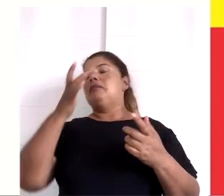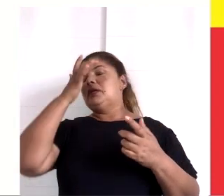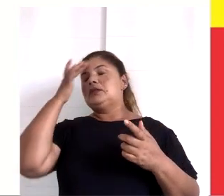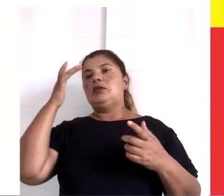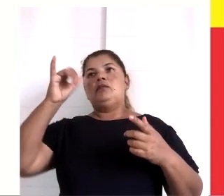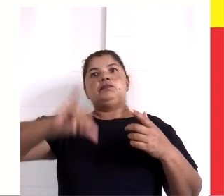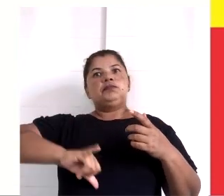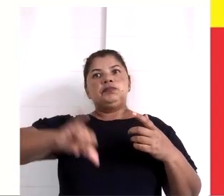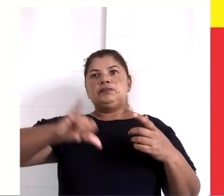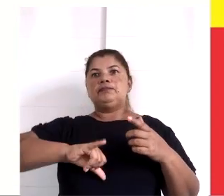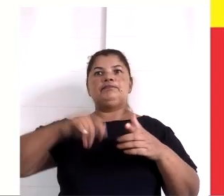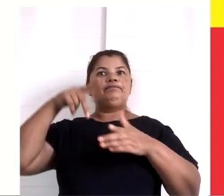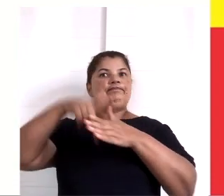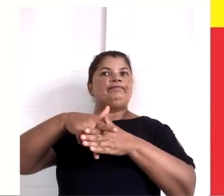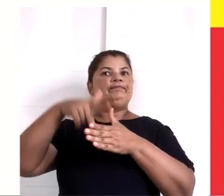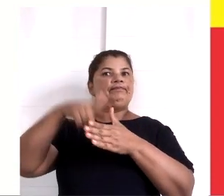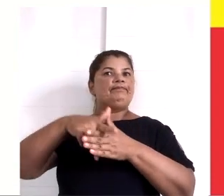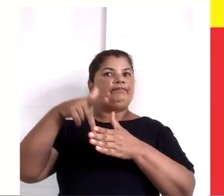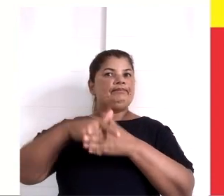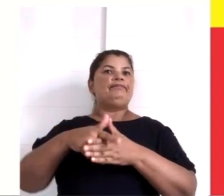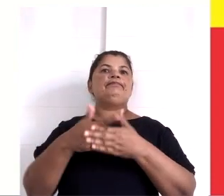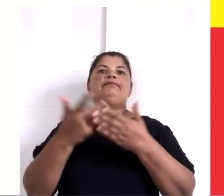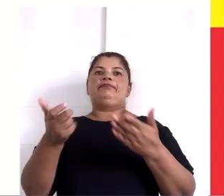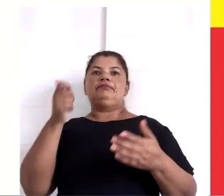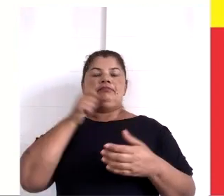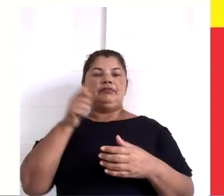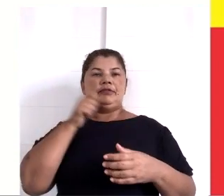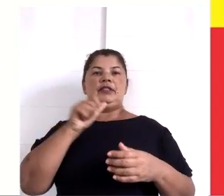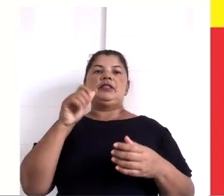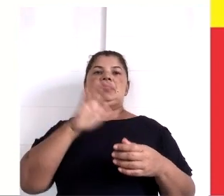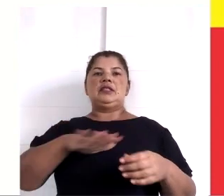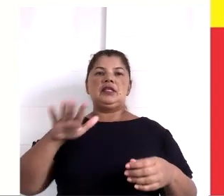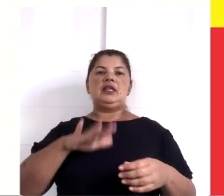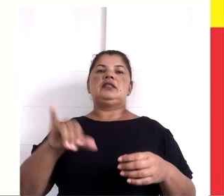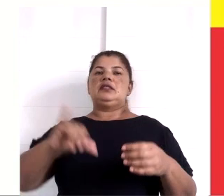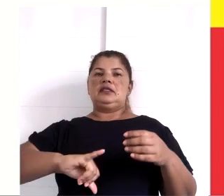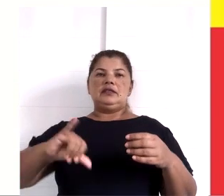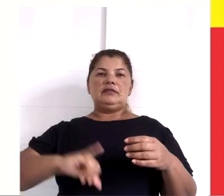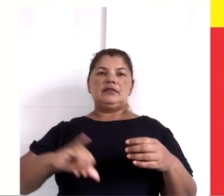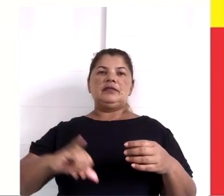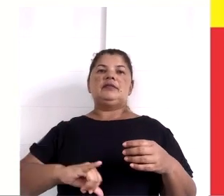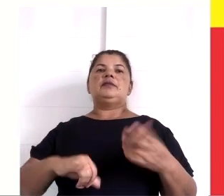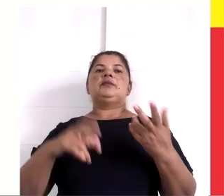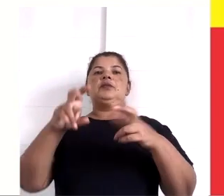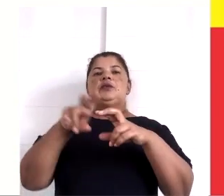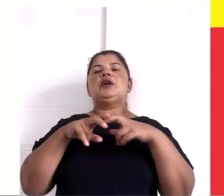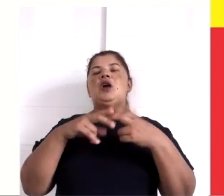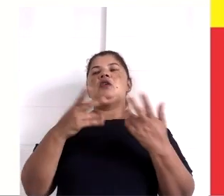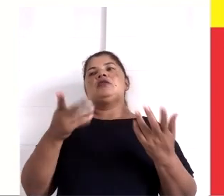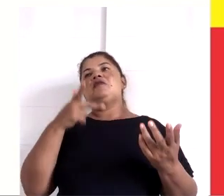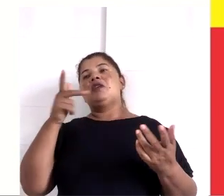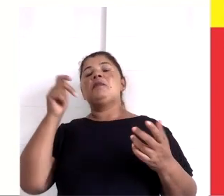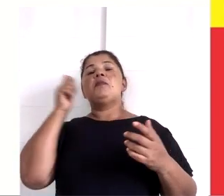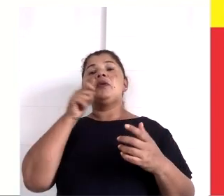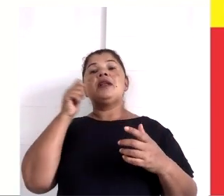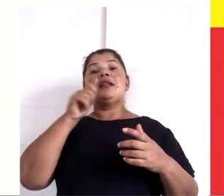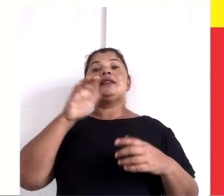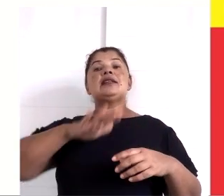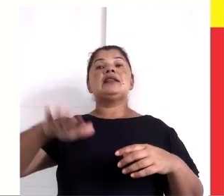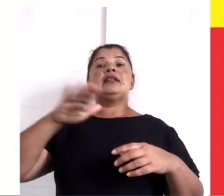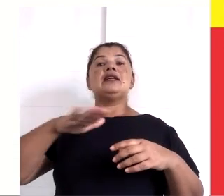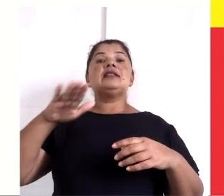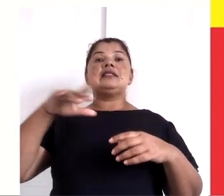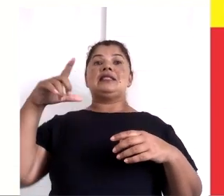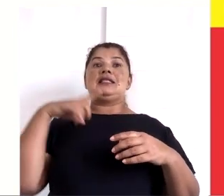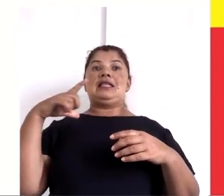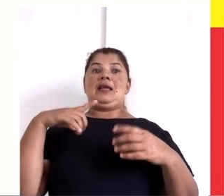tá? A indústria têxtil explorou muito mulheres e crianças. Eles tinham um pretexto de que as mulheres e as crianças